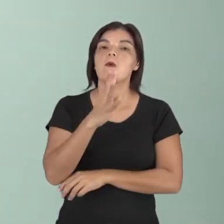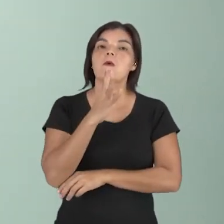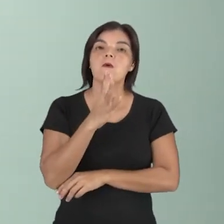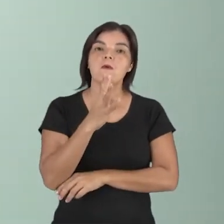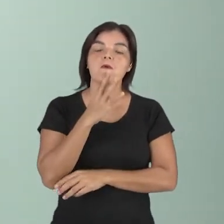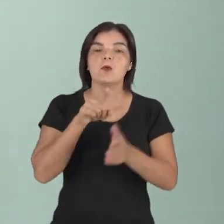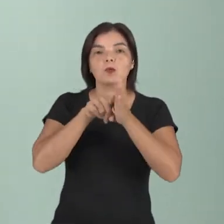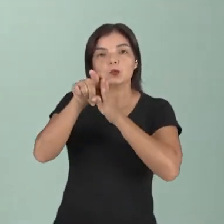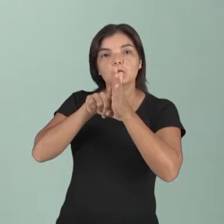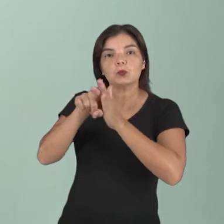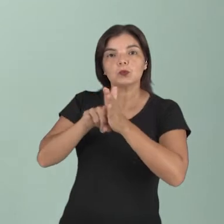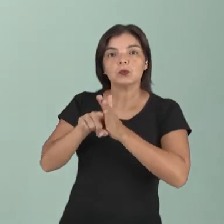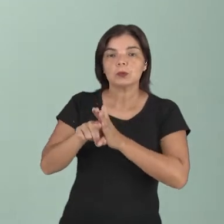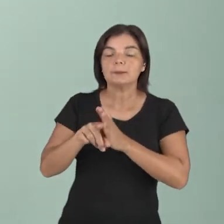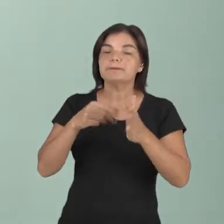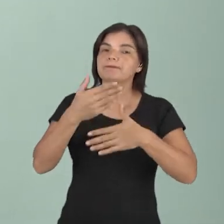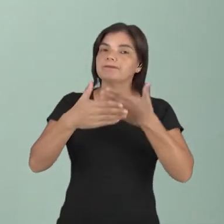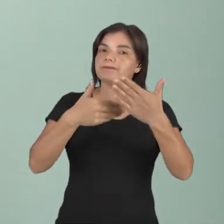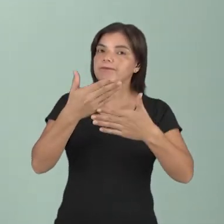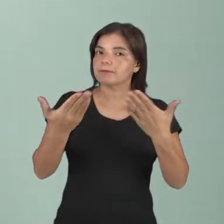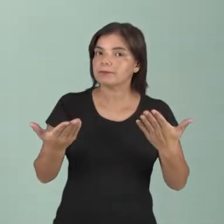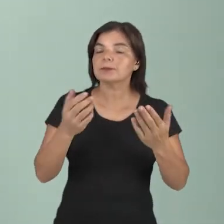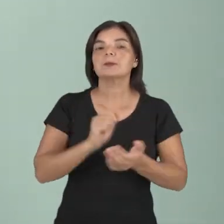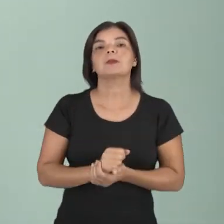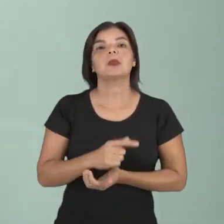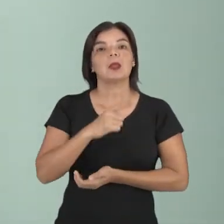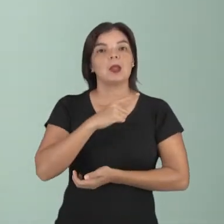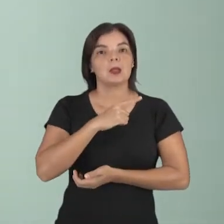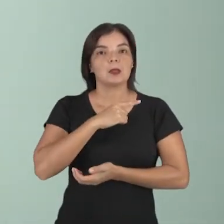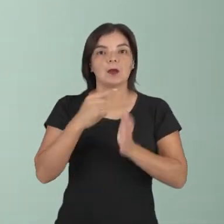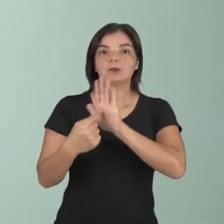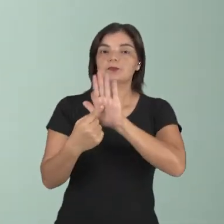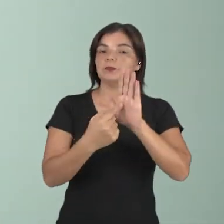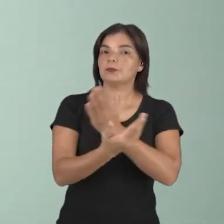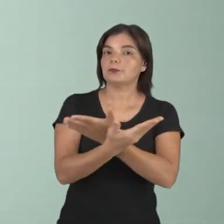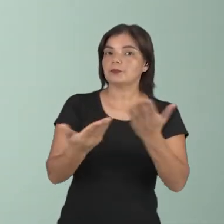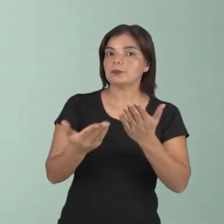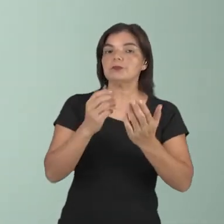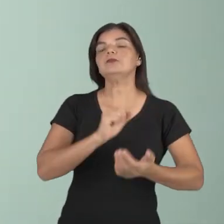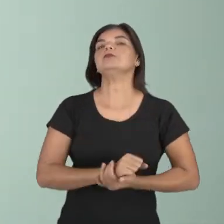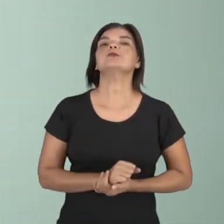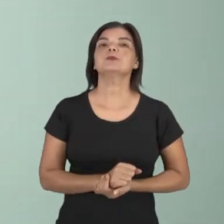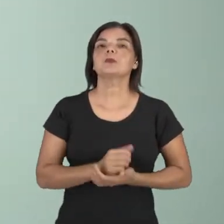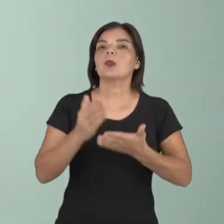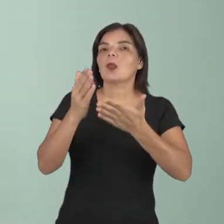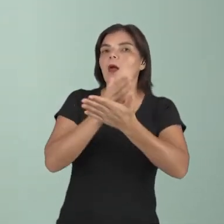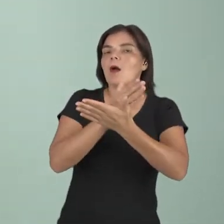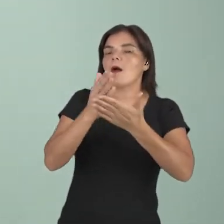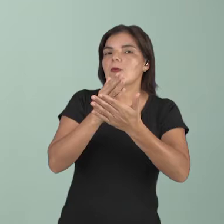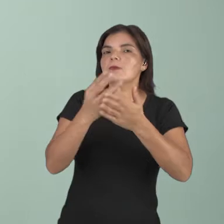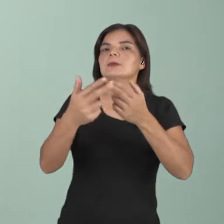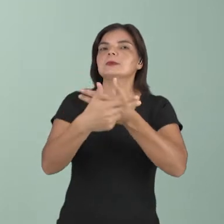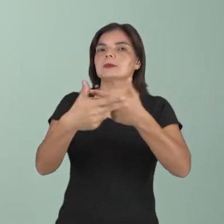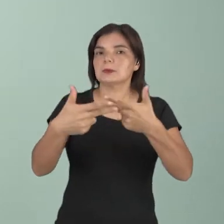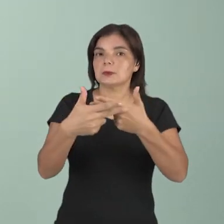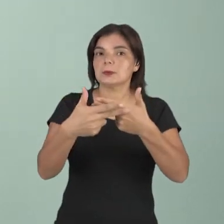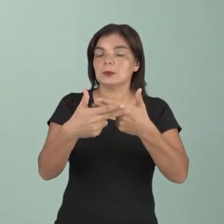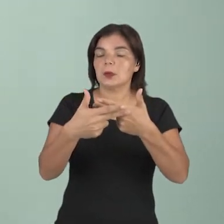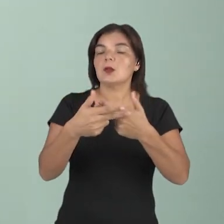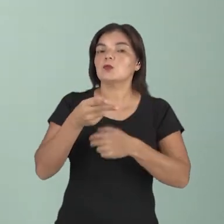conhecimento científico. A partir de agora, eu vou tecer e vou apresentar a vocês algumas